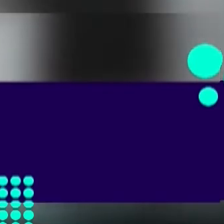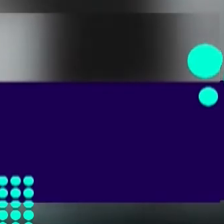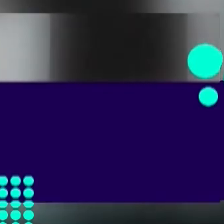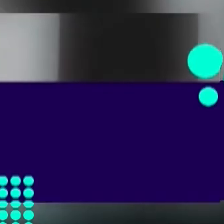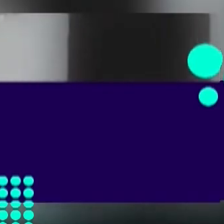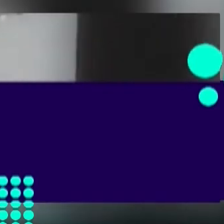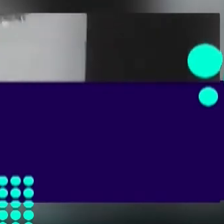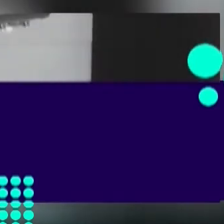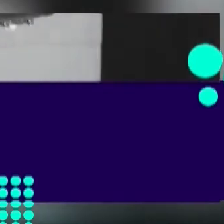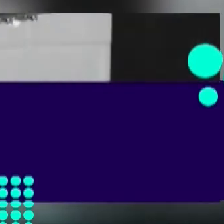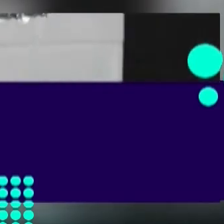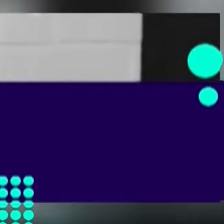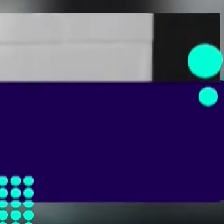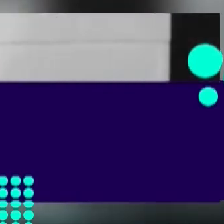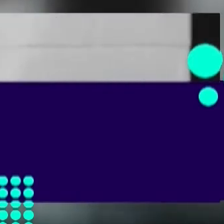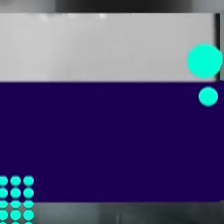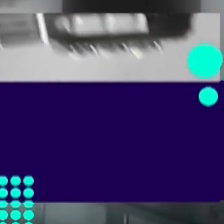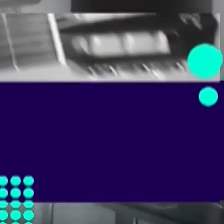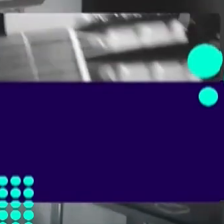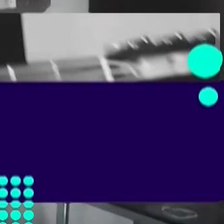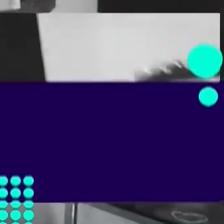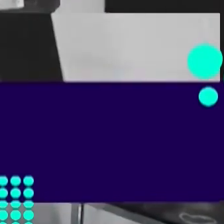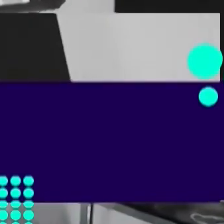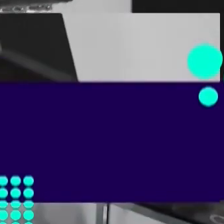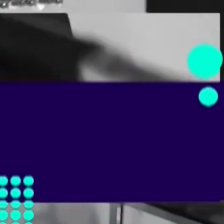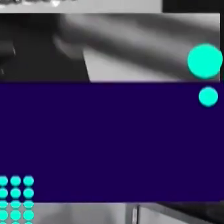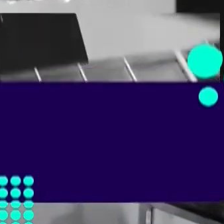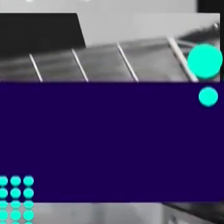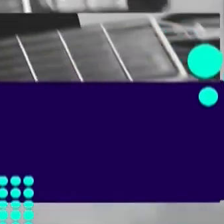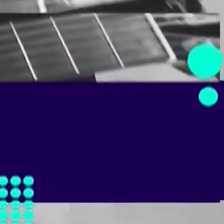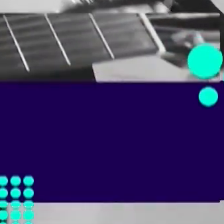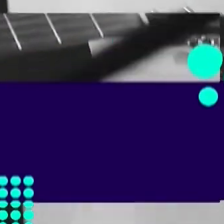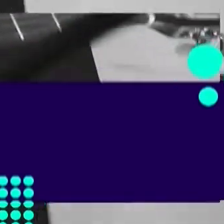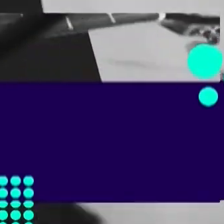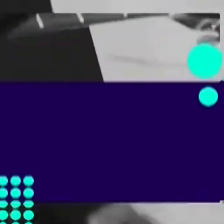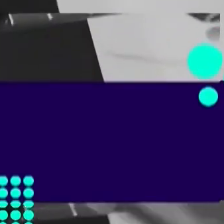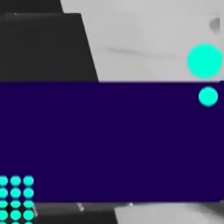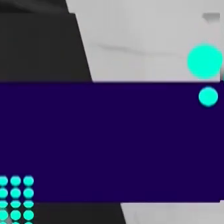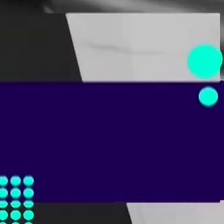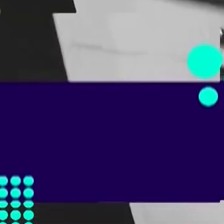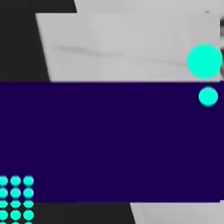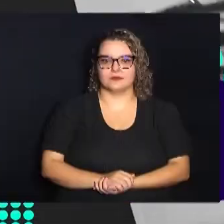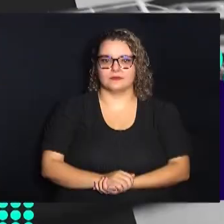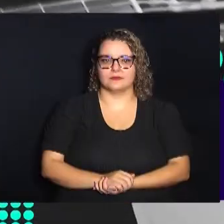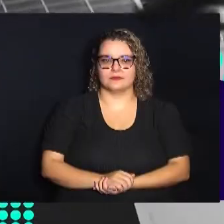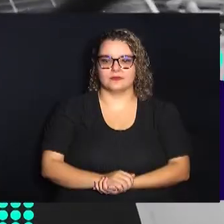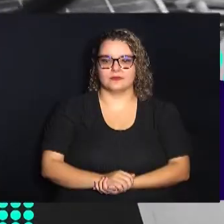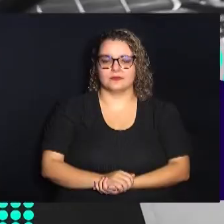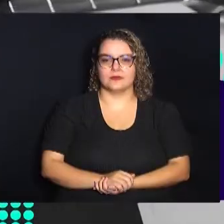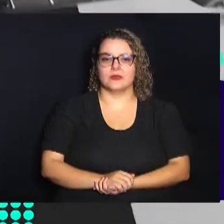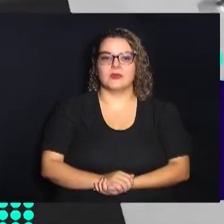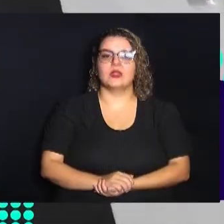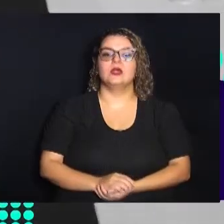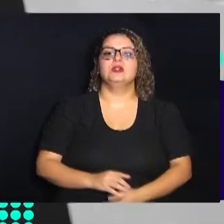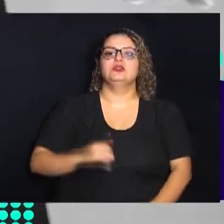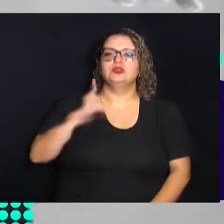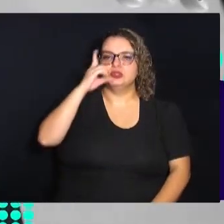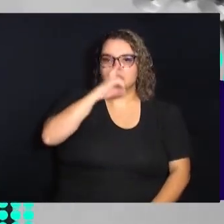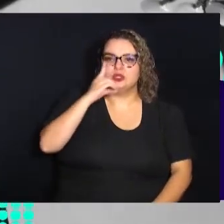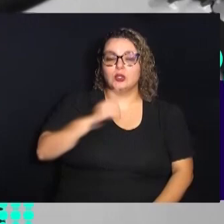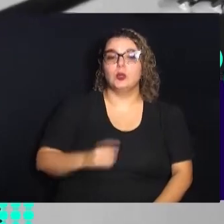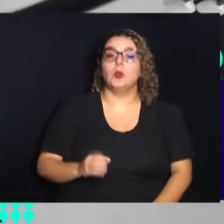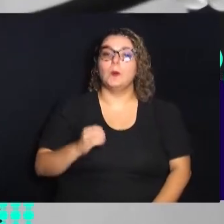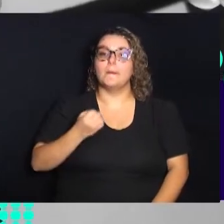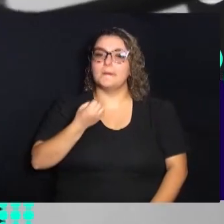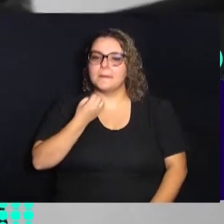tem Ações para a Cidadania, com apresentação musical e bate-papo com o músico Jean Ramos, que reside na